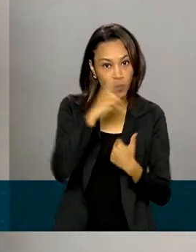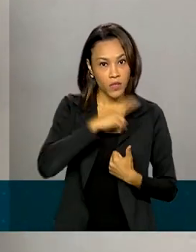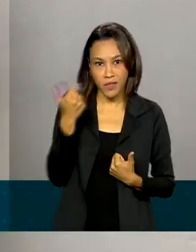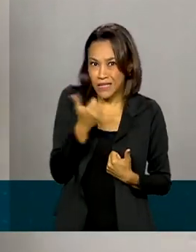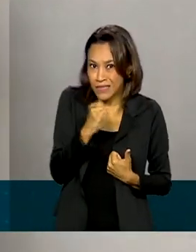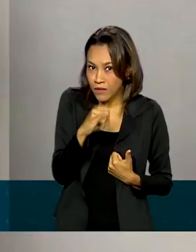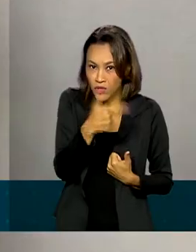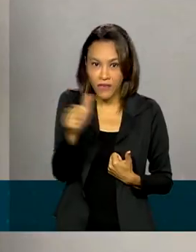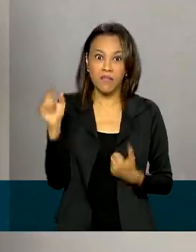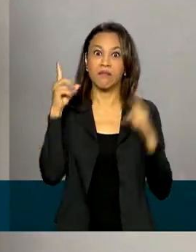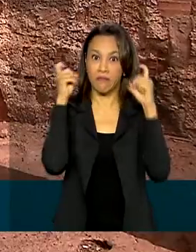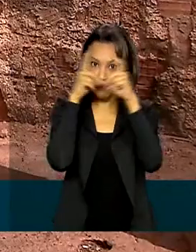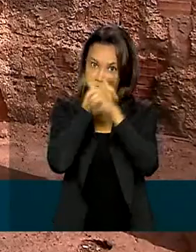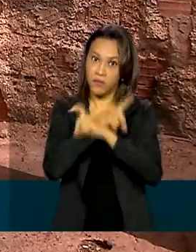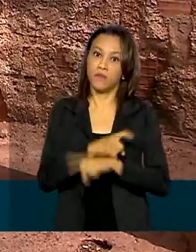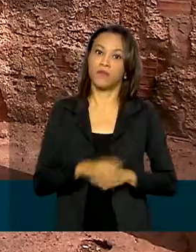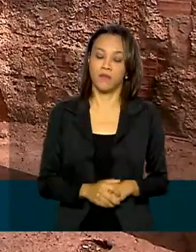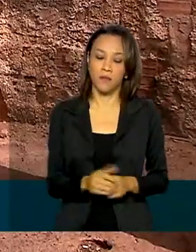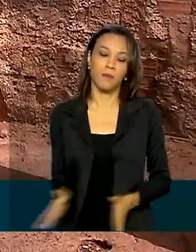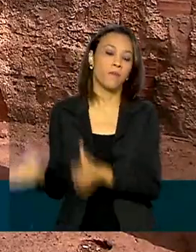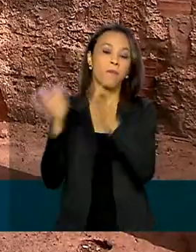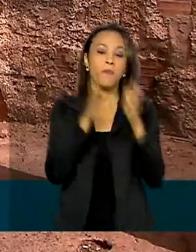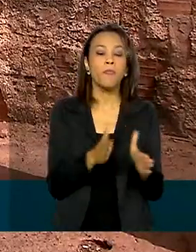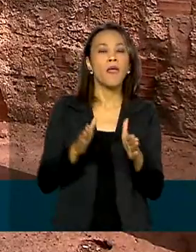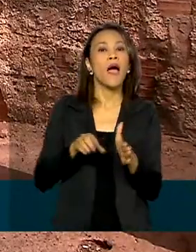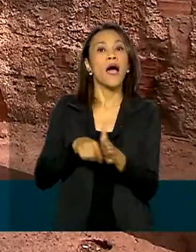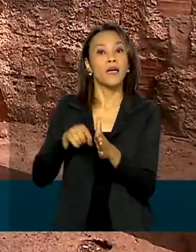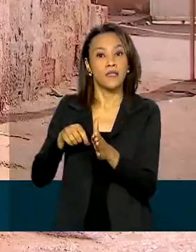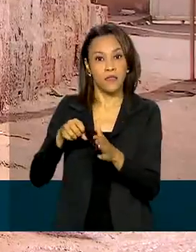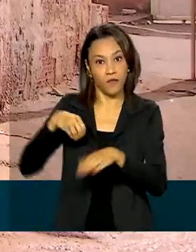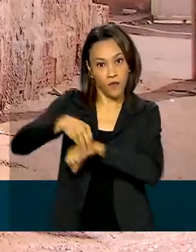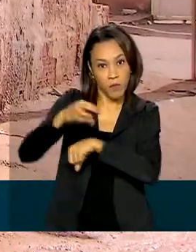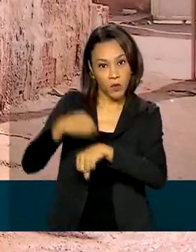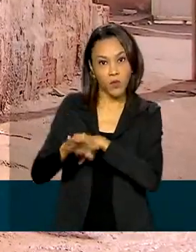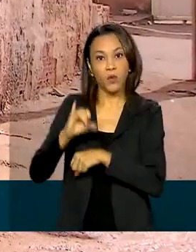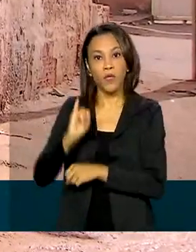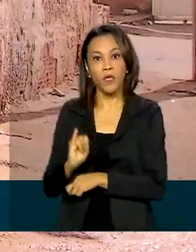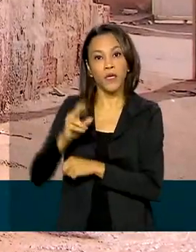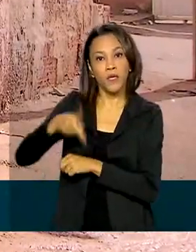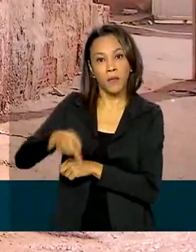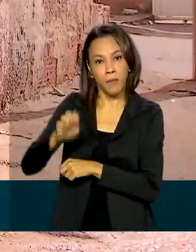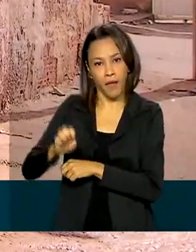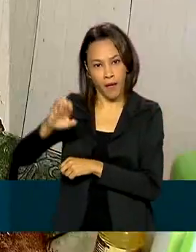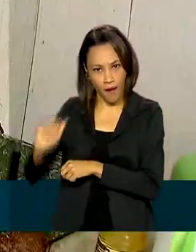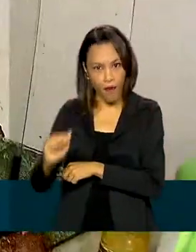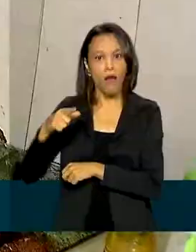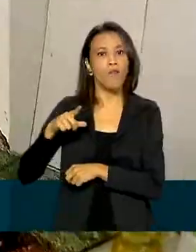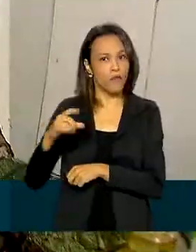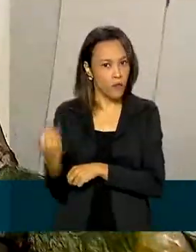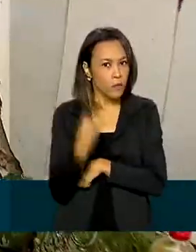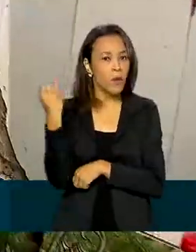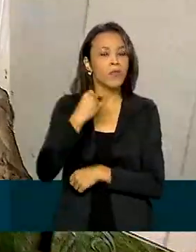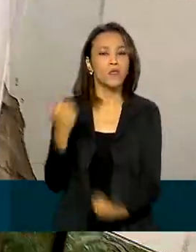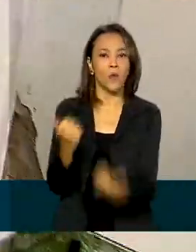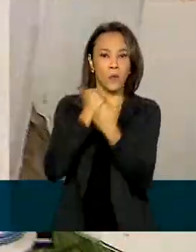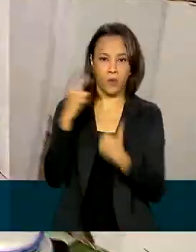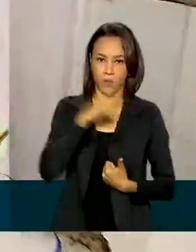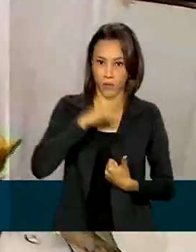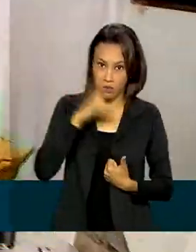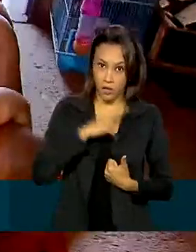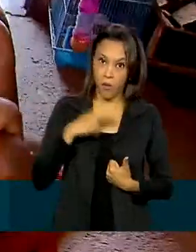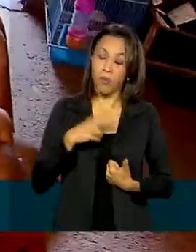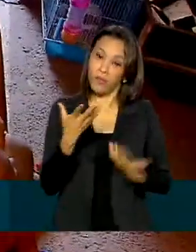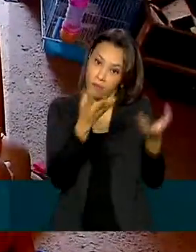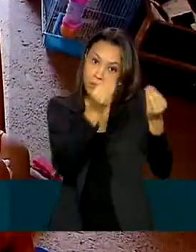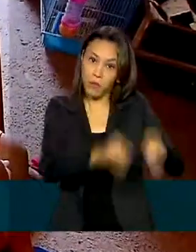seria muito difícil. De acordo com dados do IPEA, o benefício teve um papel importante na compensação da renda perdida.